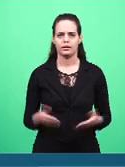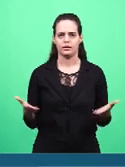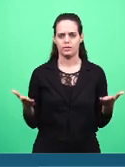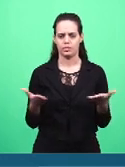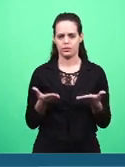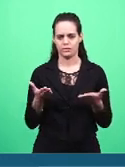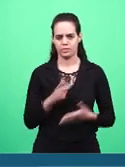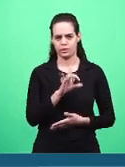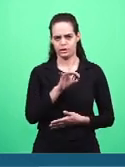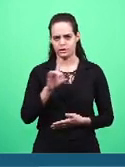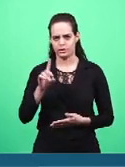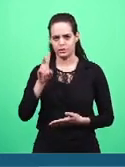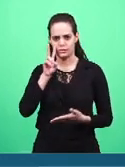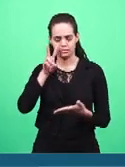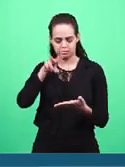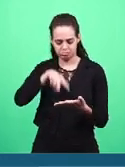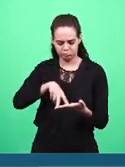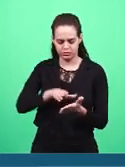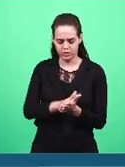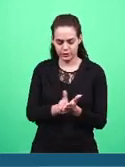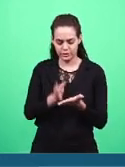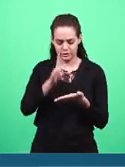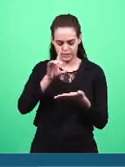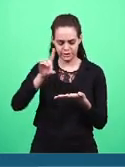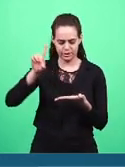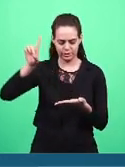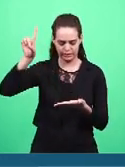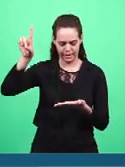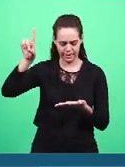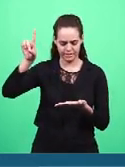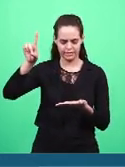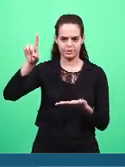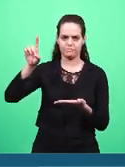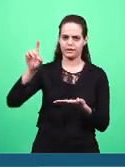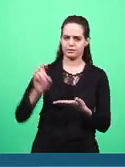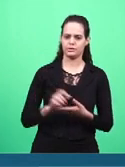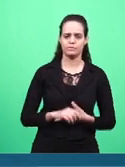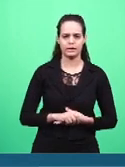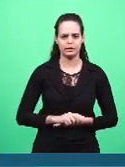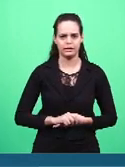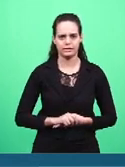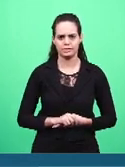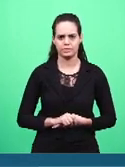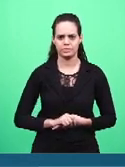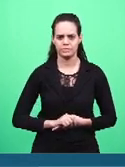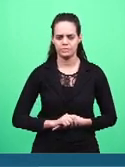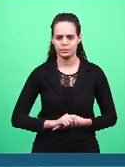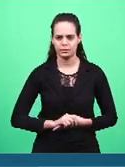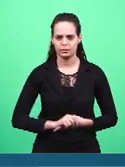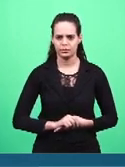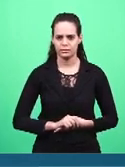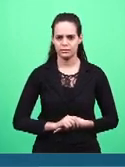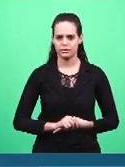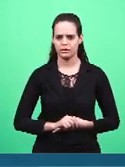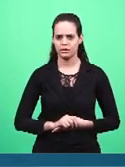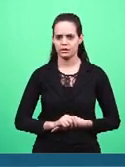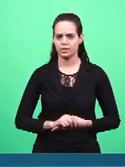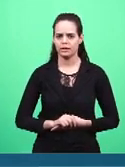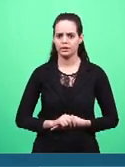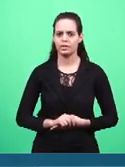e moabitas, e seus filhos falavam meio asdodita e não